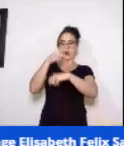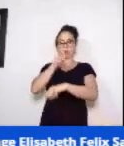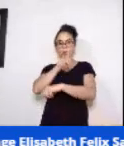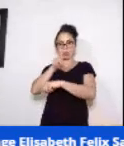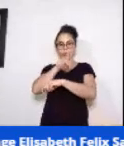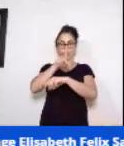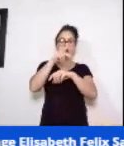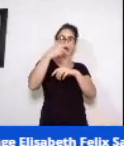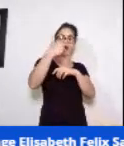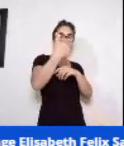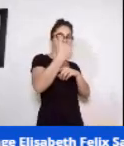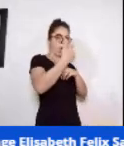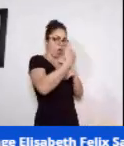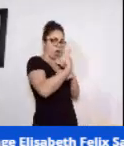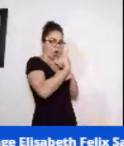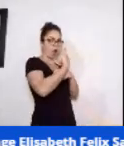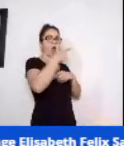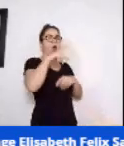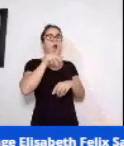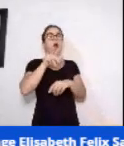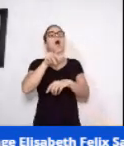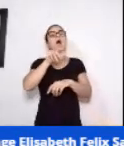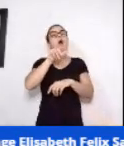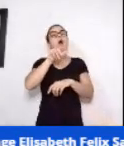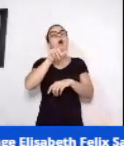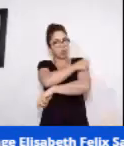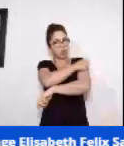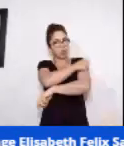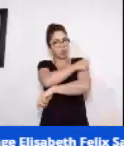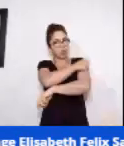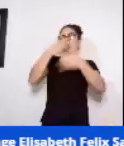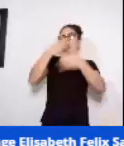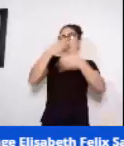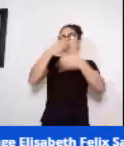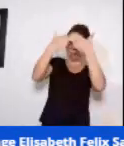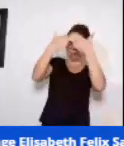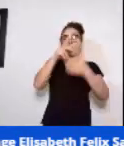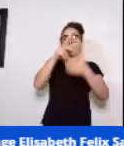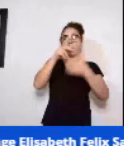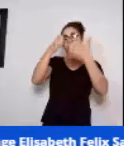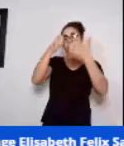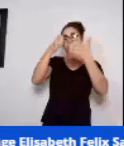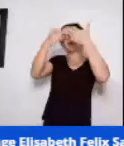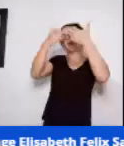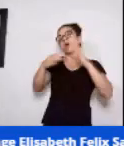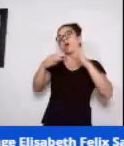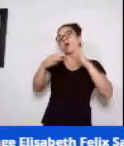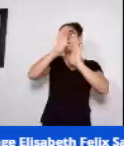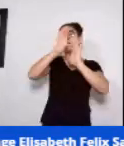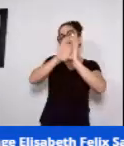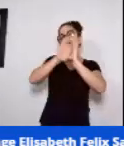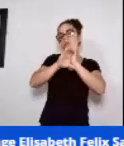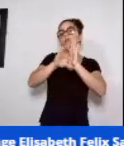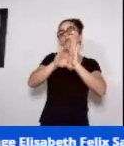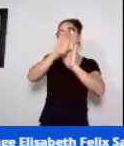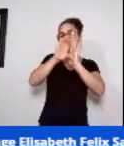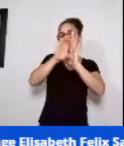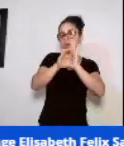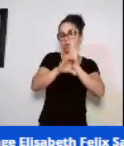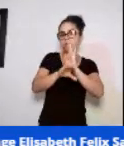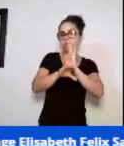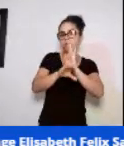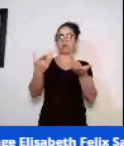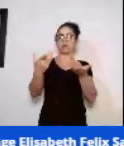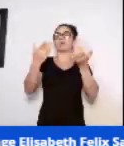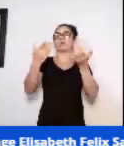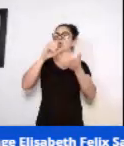quê? Articulando, explanando, dando exemplos do conteúdo, não só da atividade. Porque a atividade, a